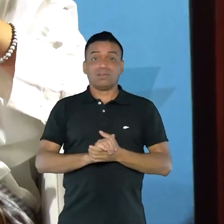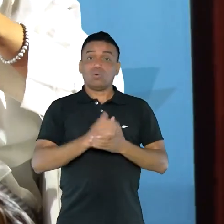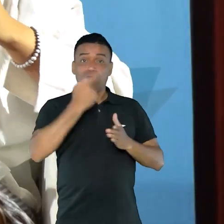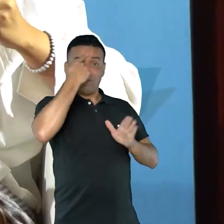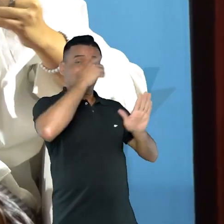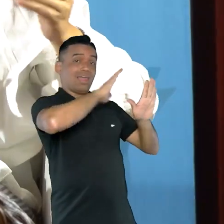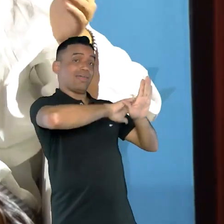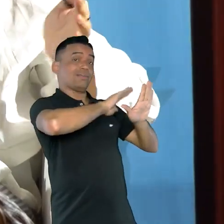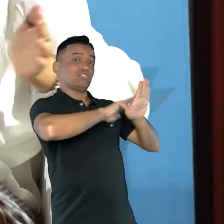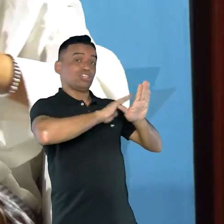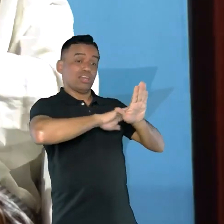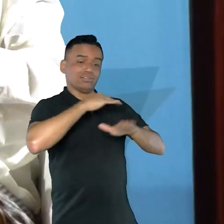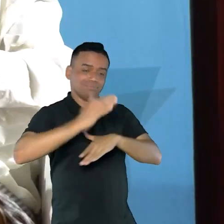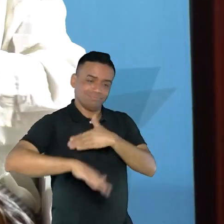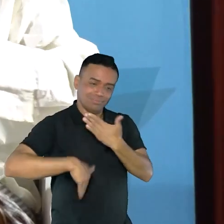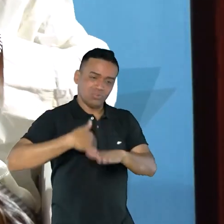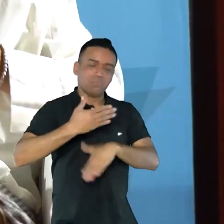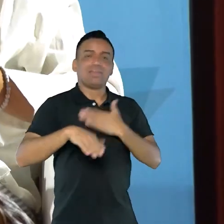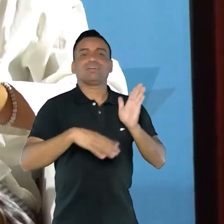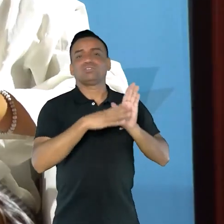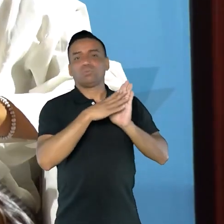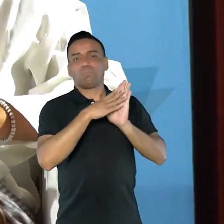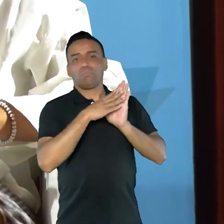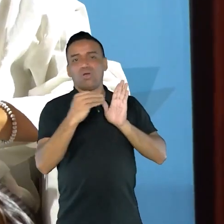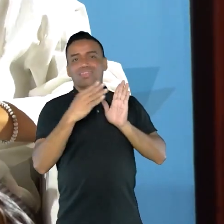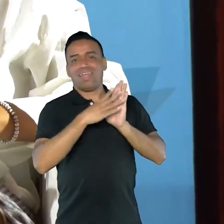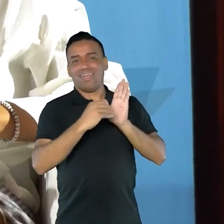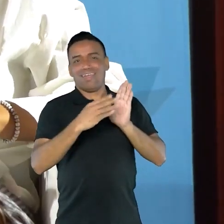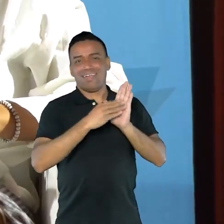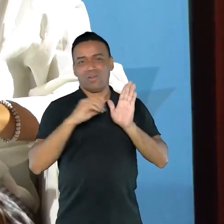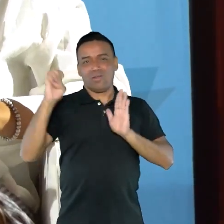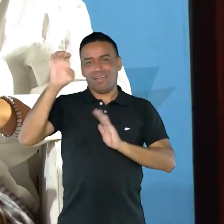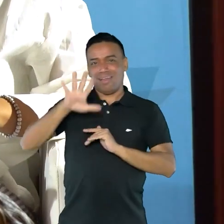desenvolvimento, a esse modelo civilizatório, né?